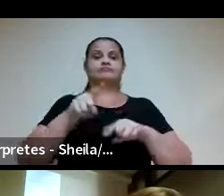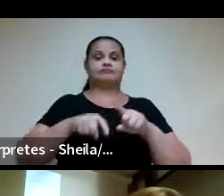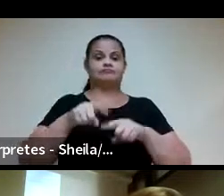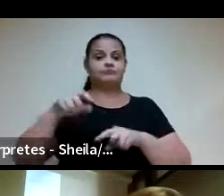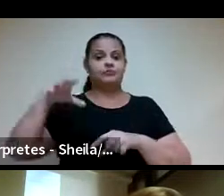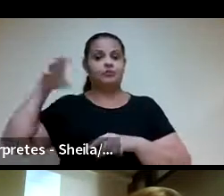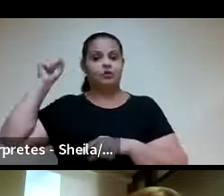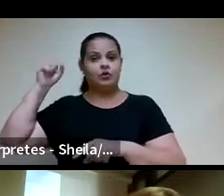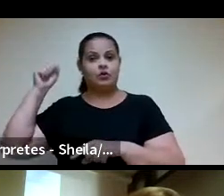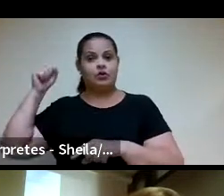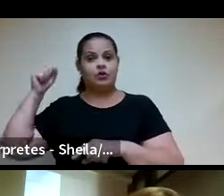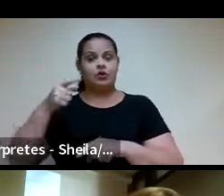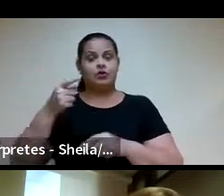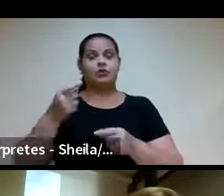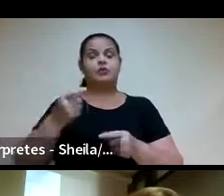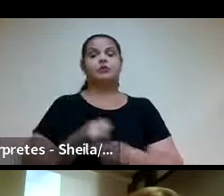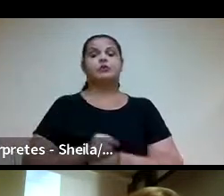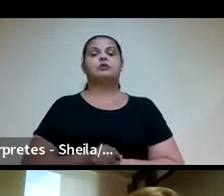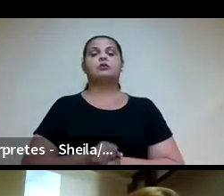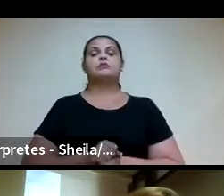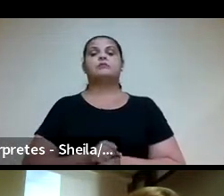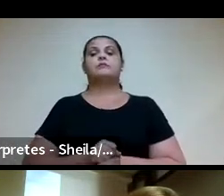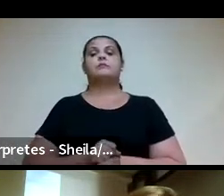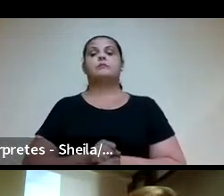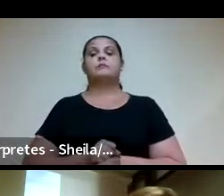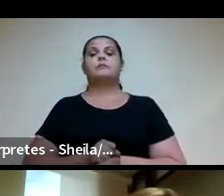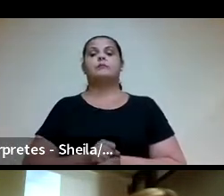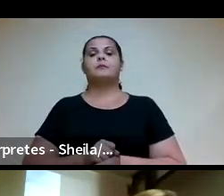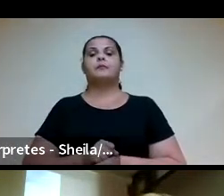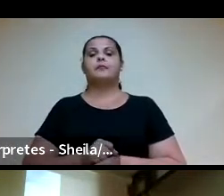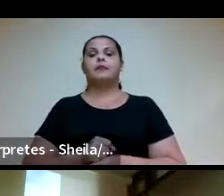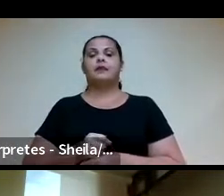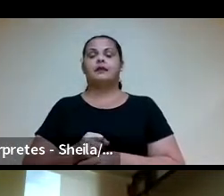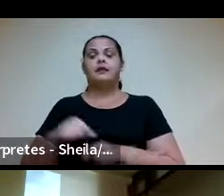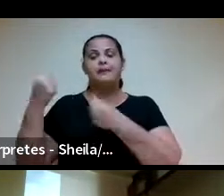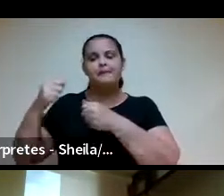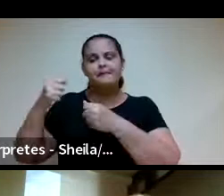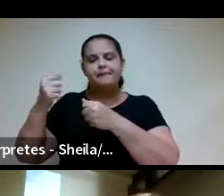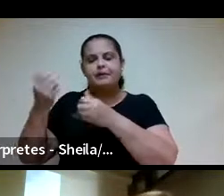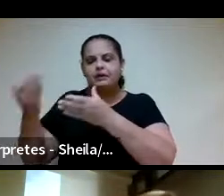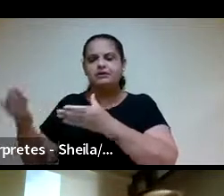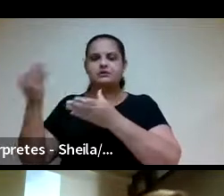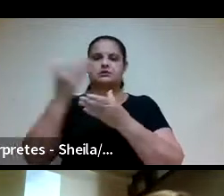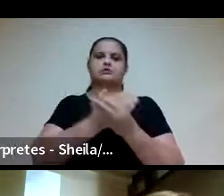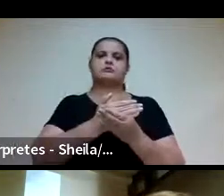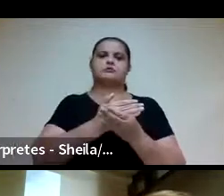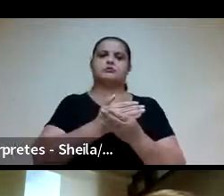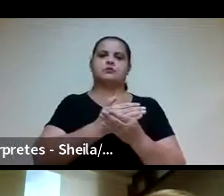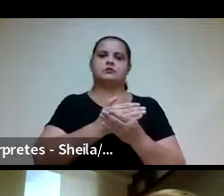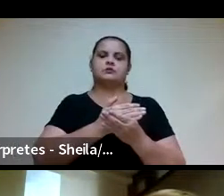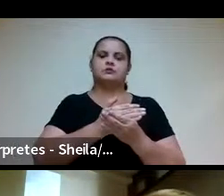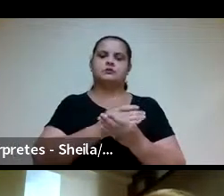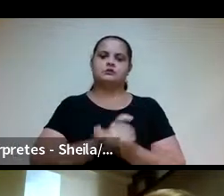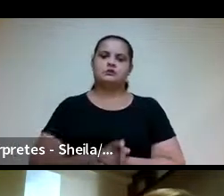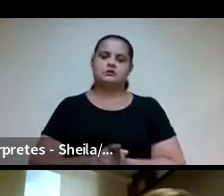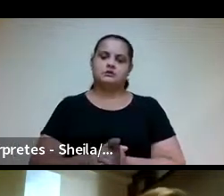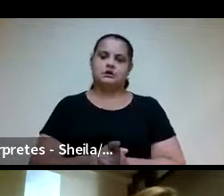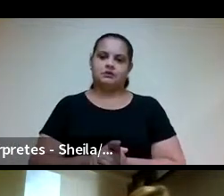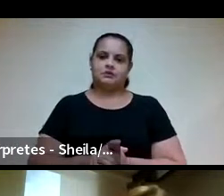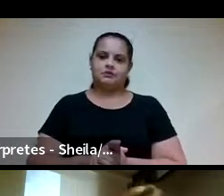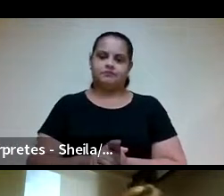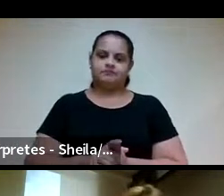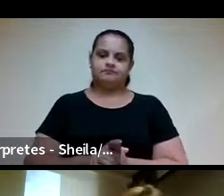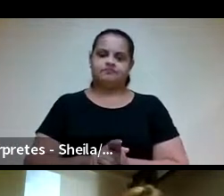desta testemunha, Edna Inácio Gomes, é imprescindível para o deslinde da questão. Então, é